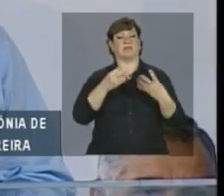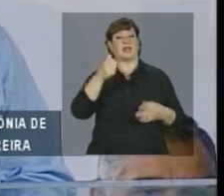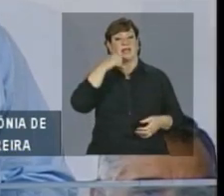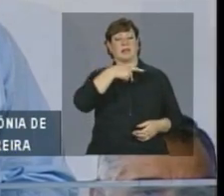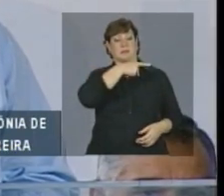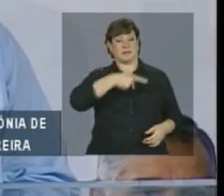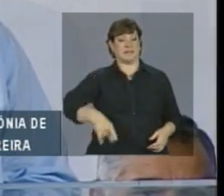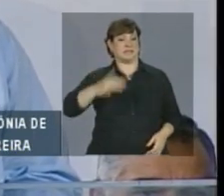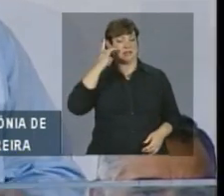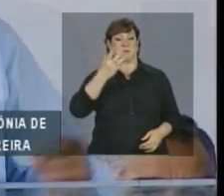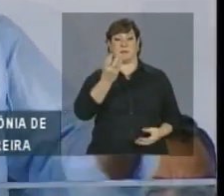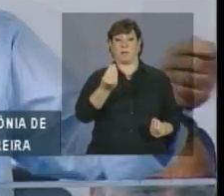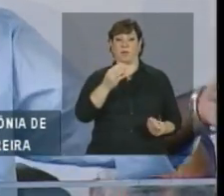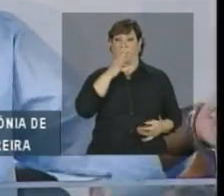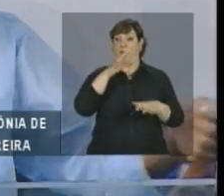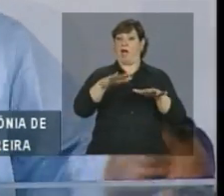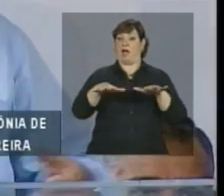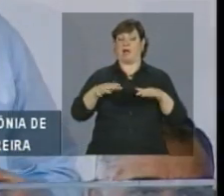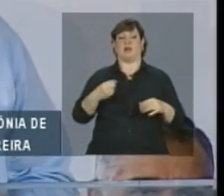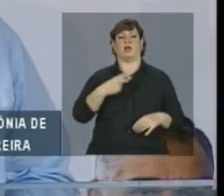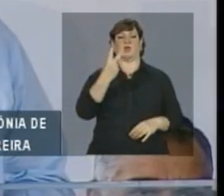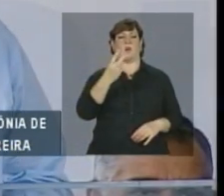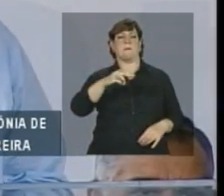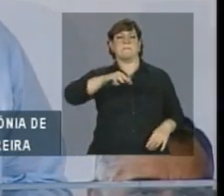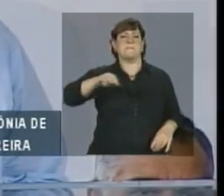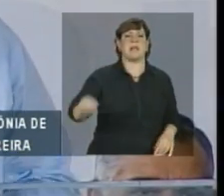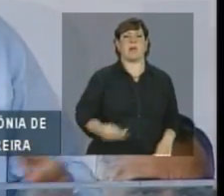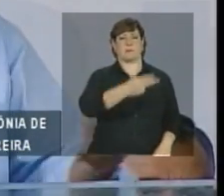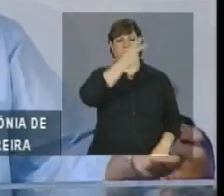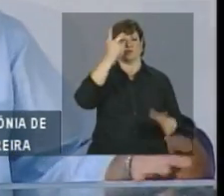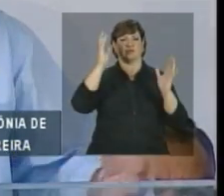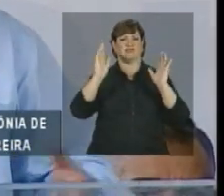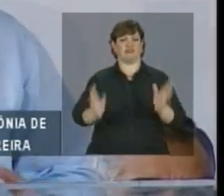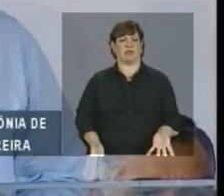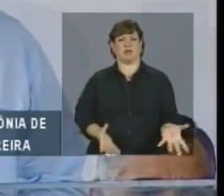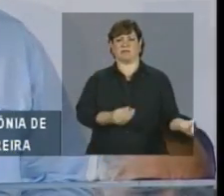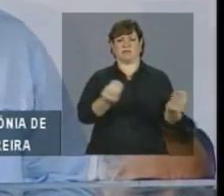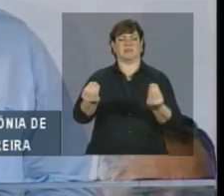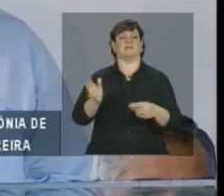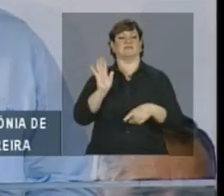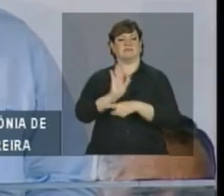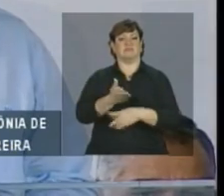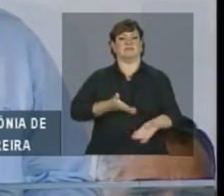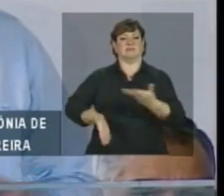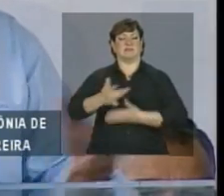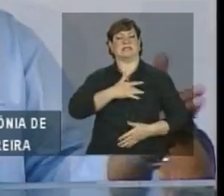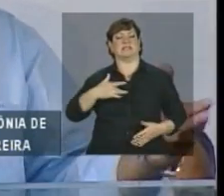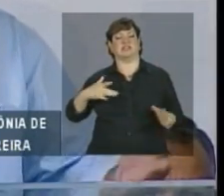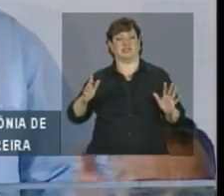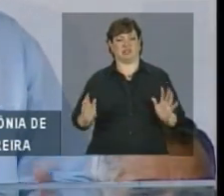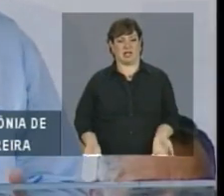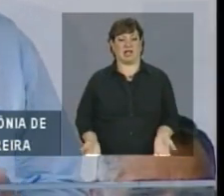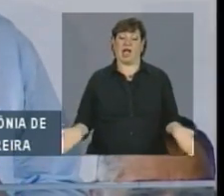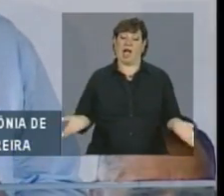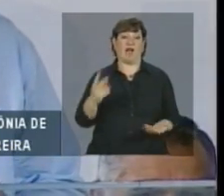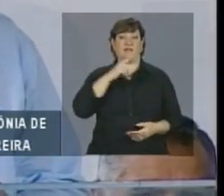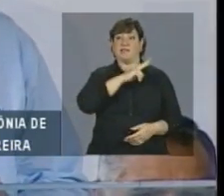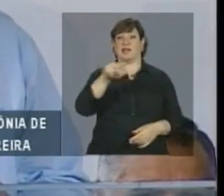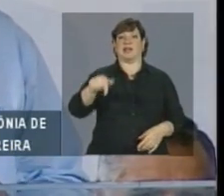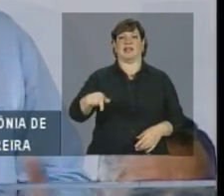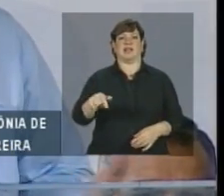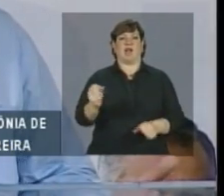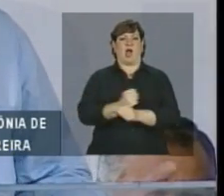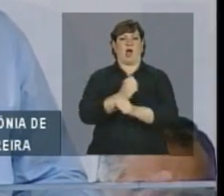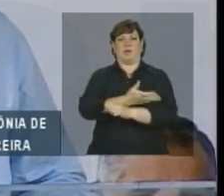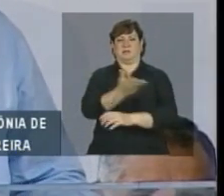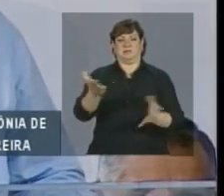bem impressionada, 2 milhões de pessoas já atendidas, e agora aqui à tarde no subúrbio, vendo essa obra magnífica.